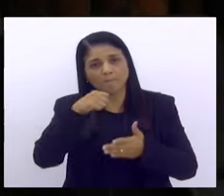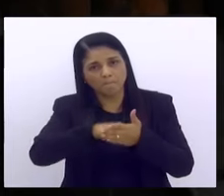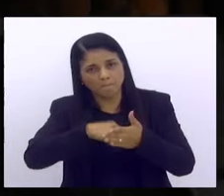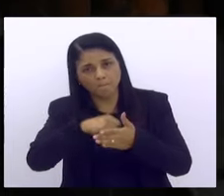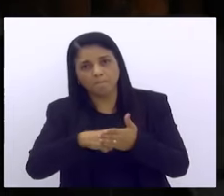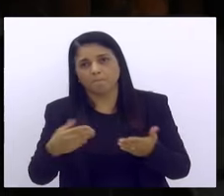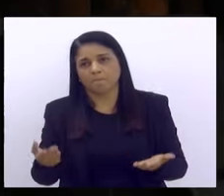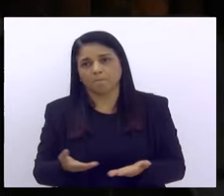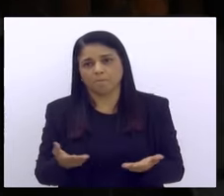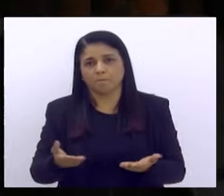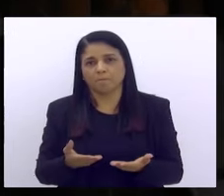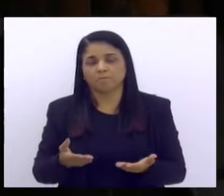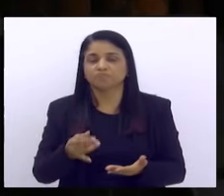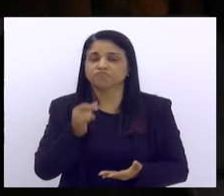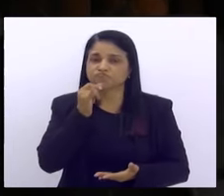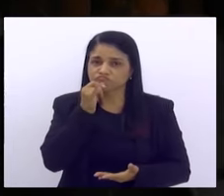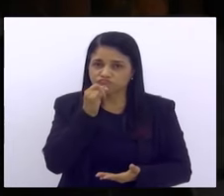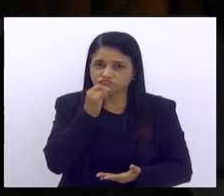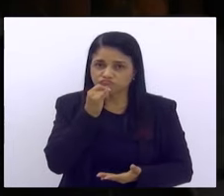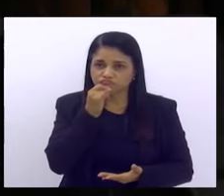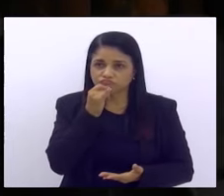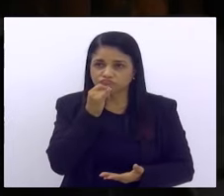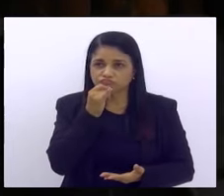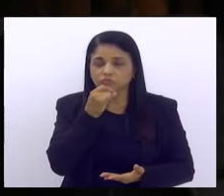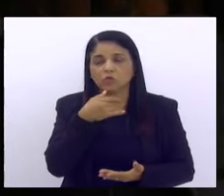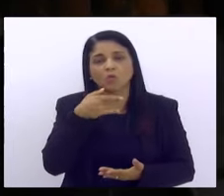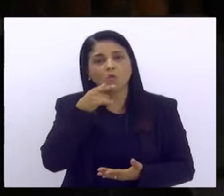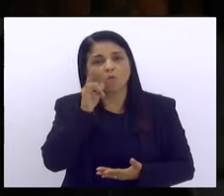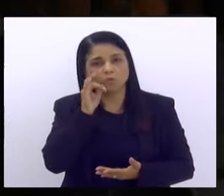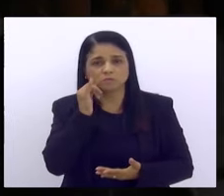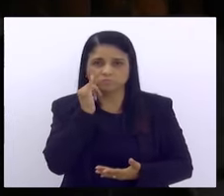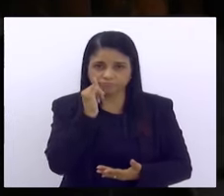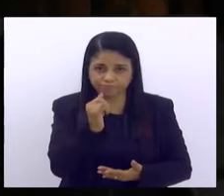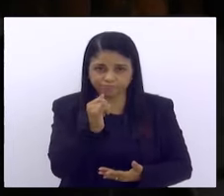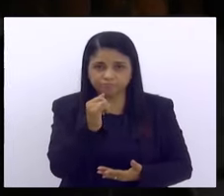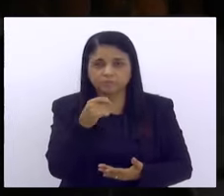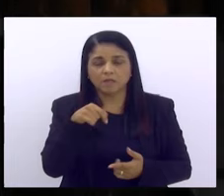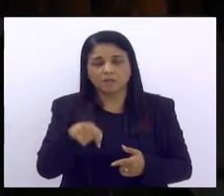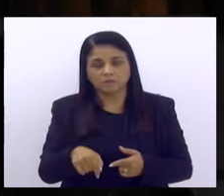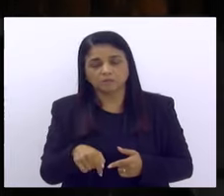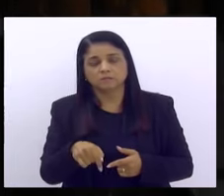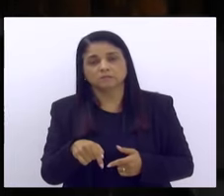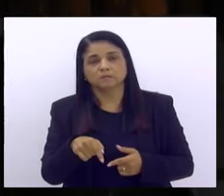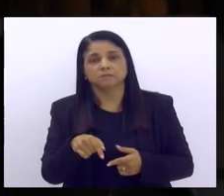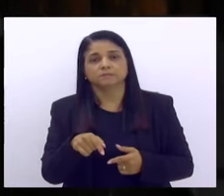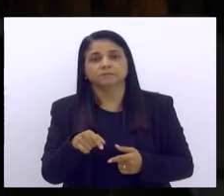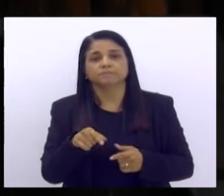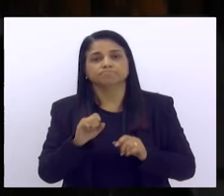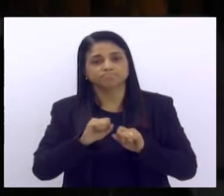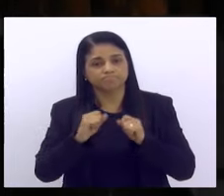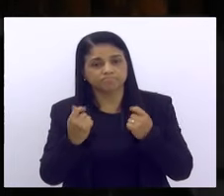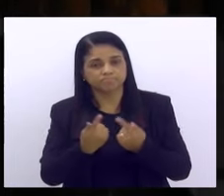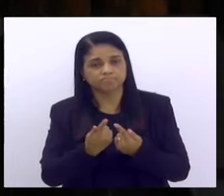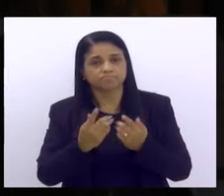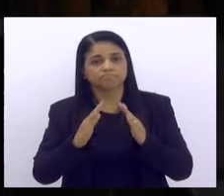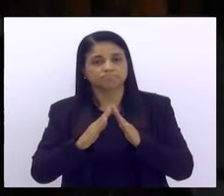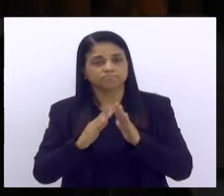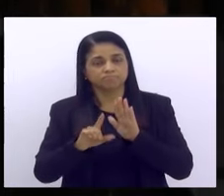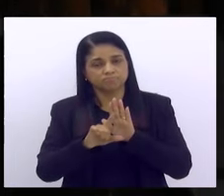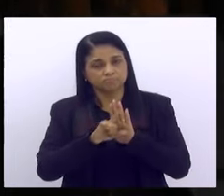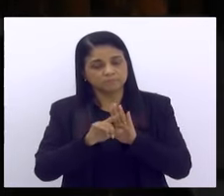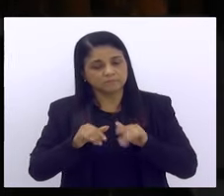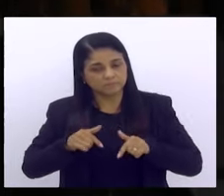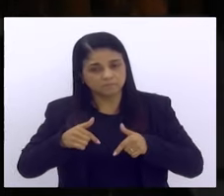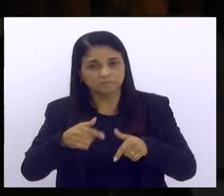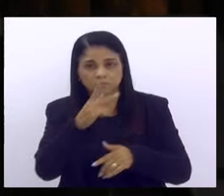hoje. Infelizmente, eu falei aqui ontem, essa casa, por unanimidade, iniciativa do presidente Rodrigo